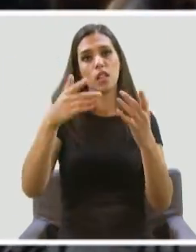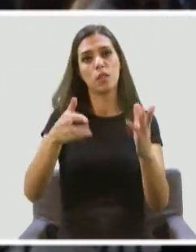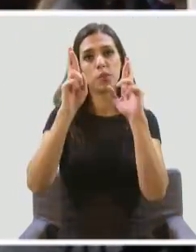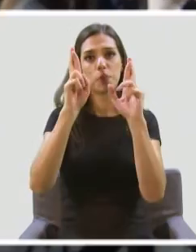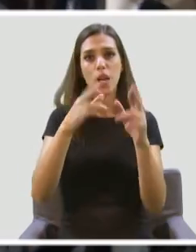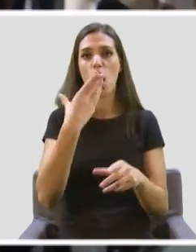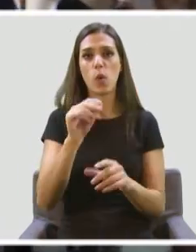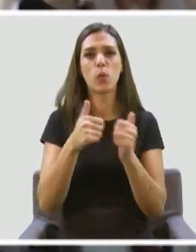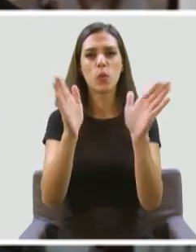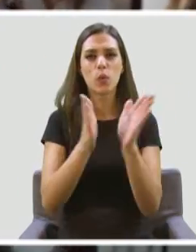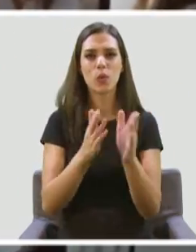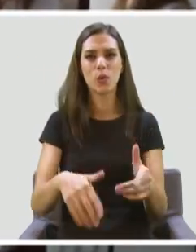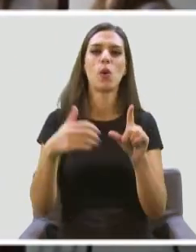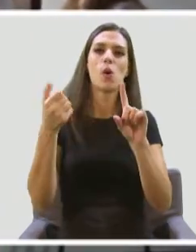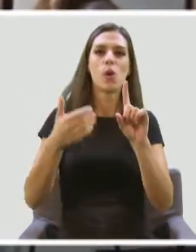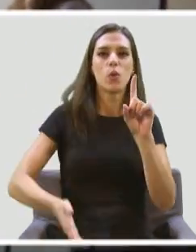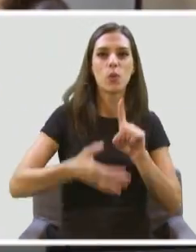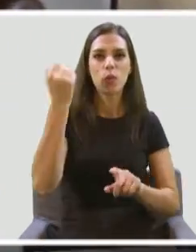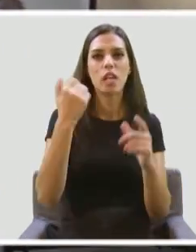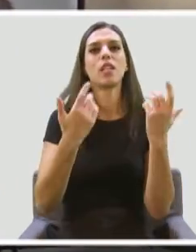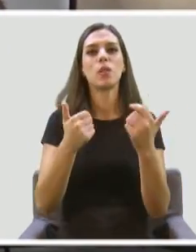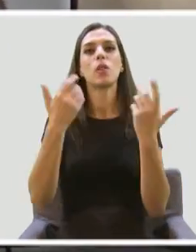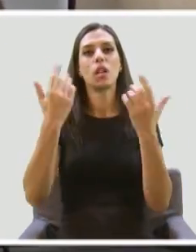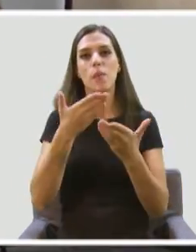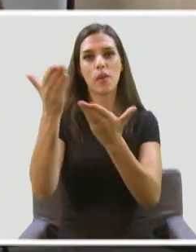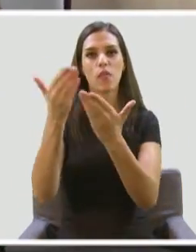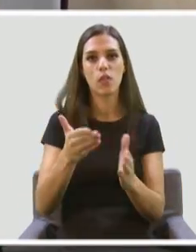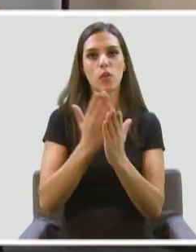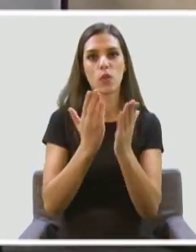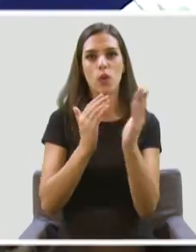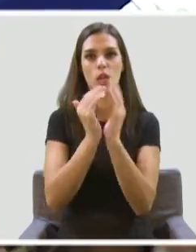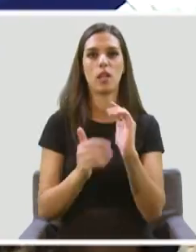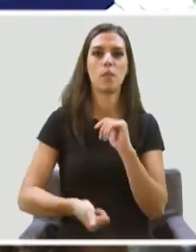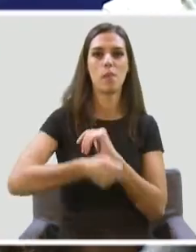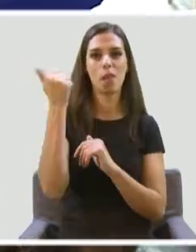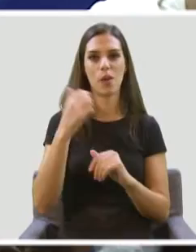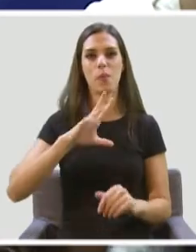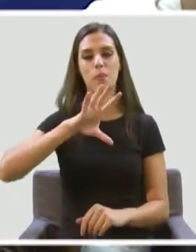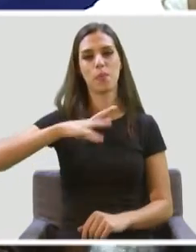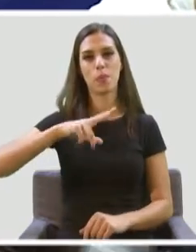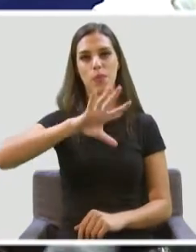alunos os maiores sucessos. Boa sorte e bem-vindos à melhor escola de comunicação do país.